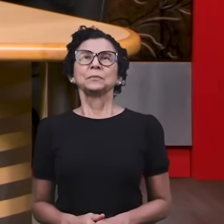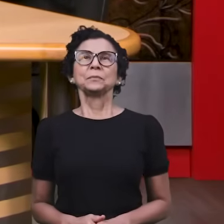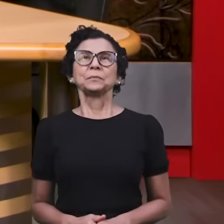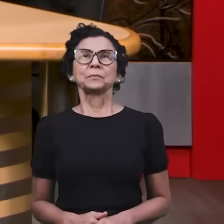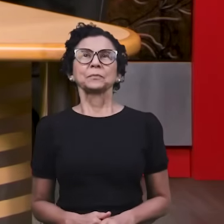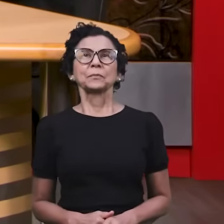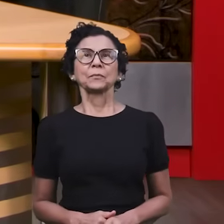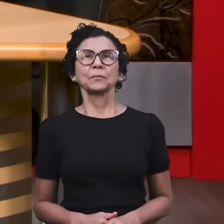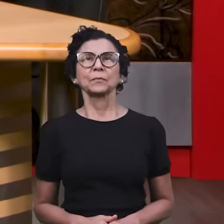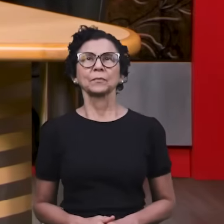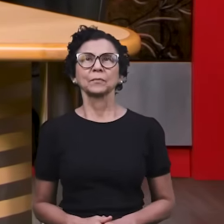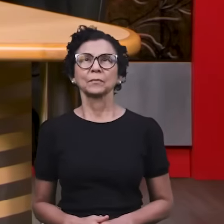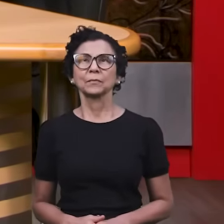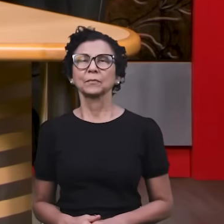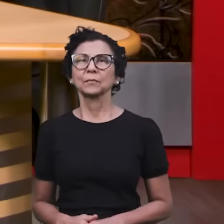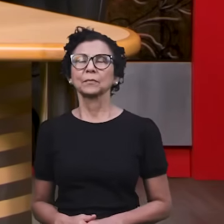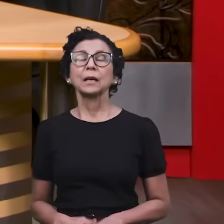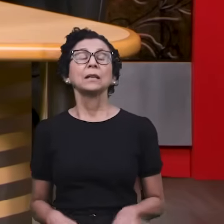outra coisa,